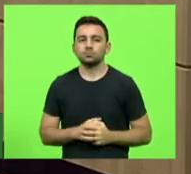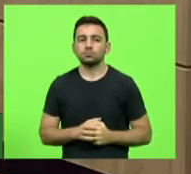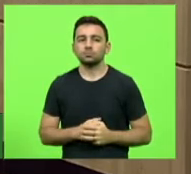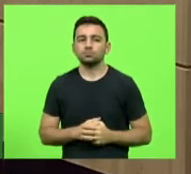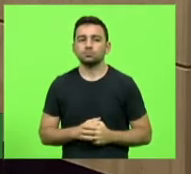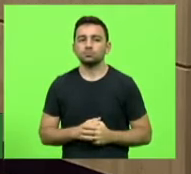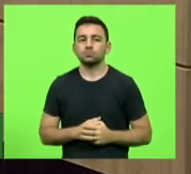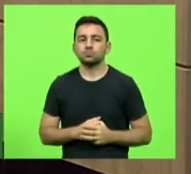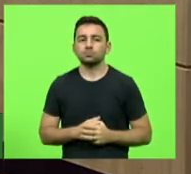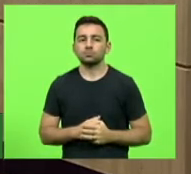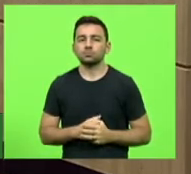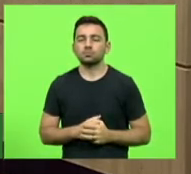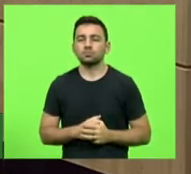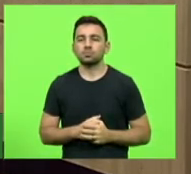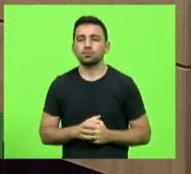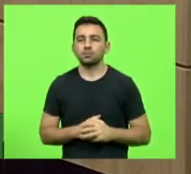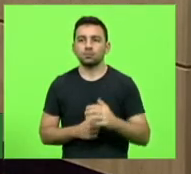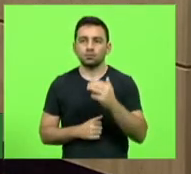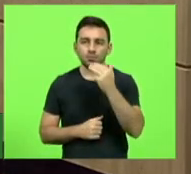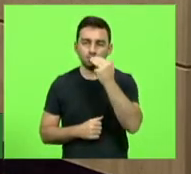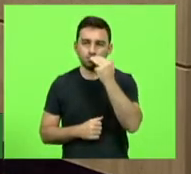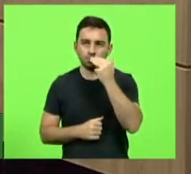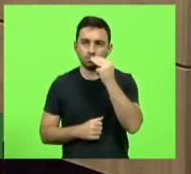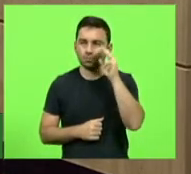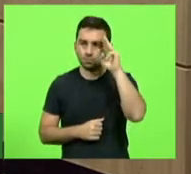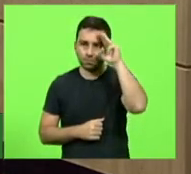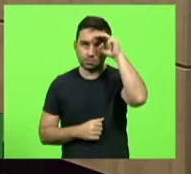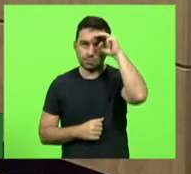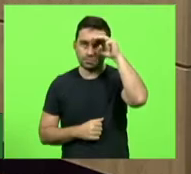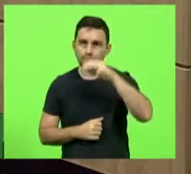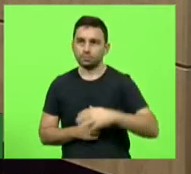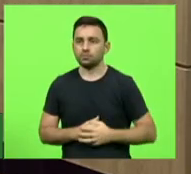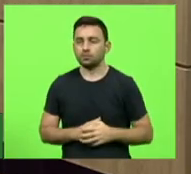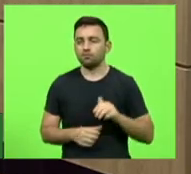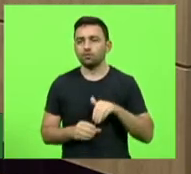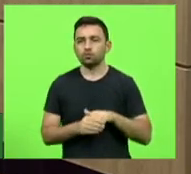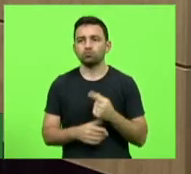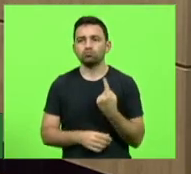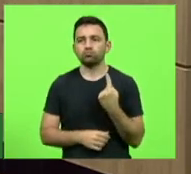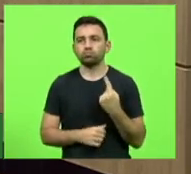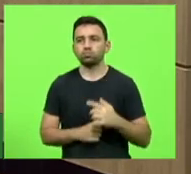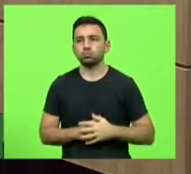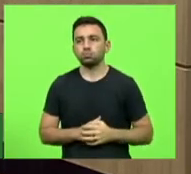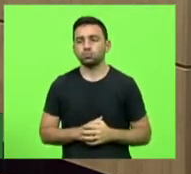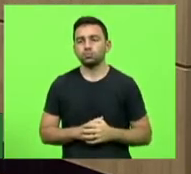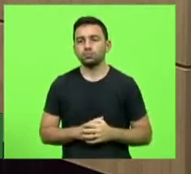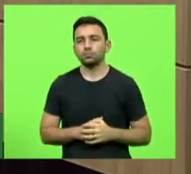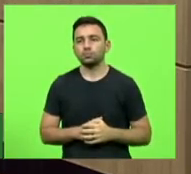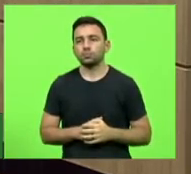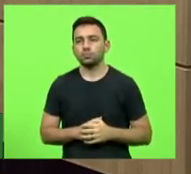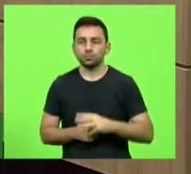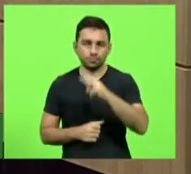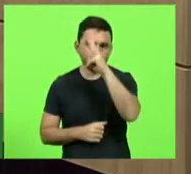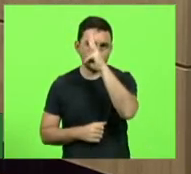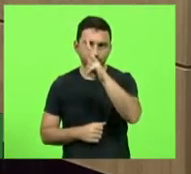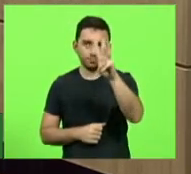Como vota o deputado Sérgio Mota? Voto 1, senhor presidente. Como vota o deputado Valnei Weber?